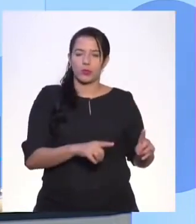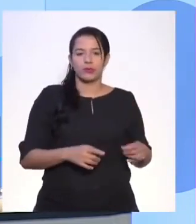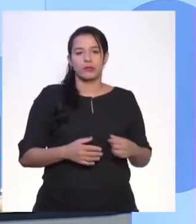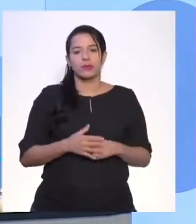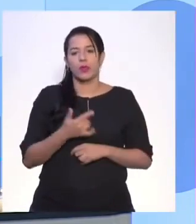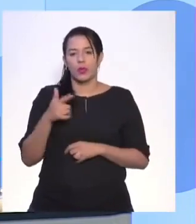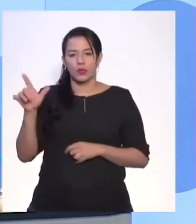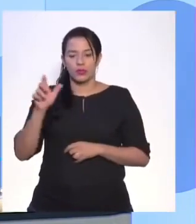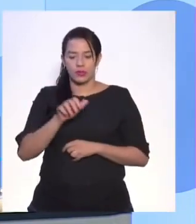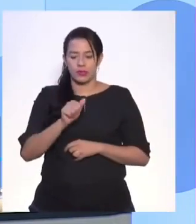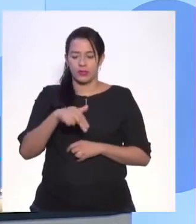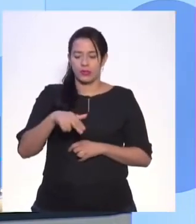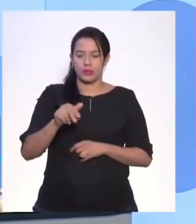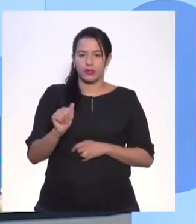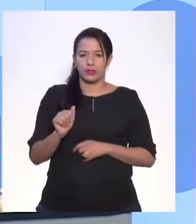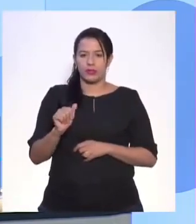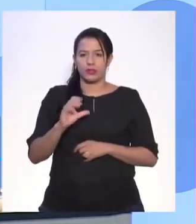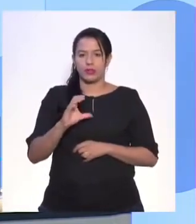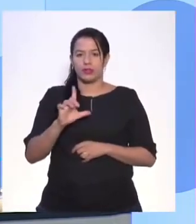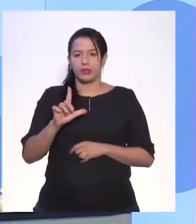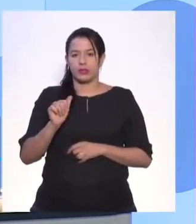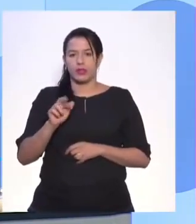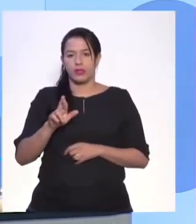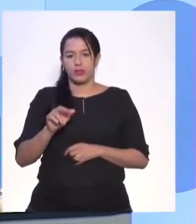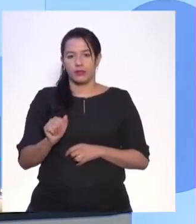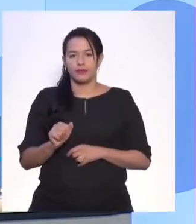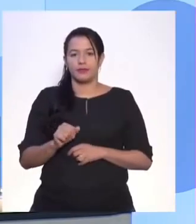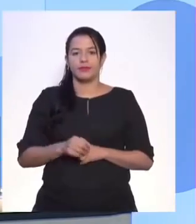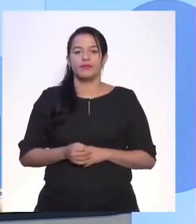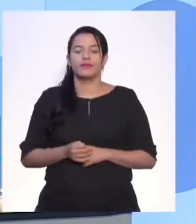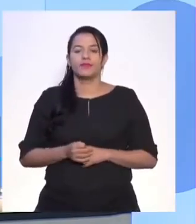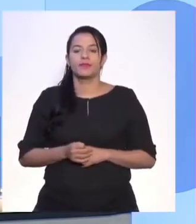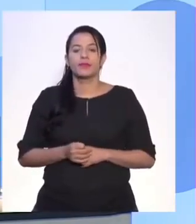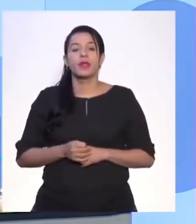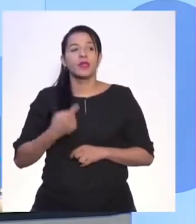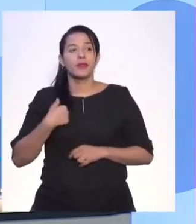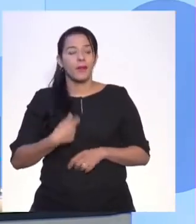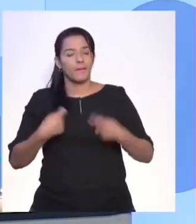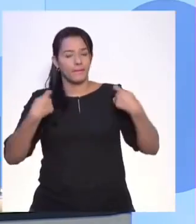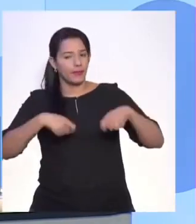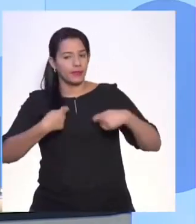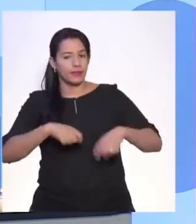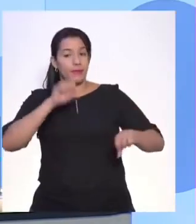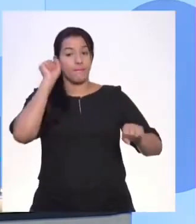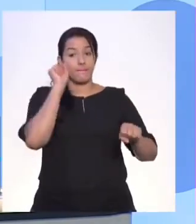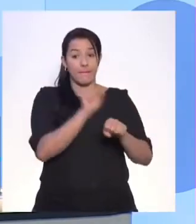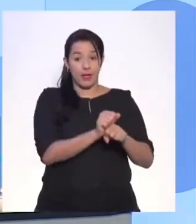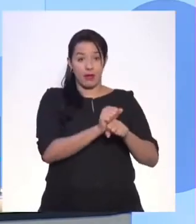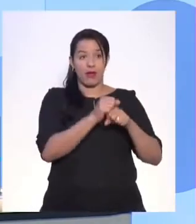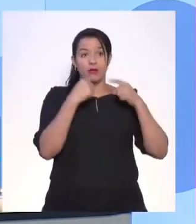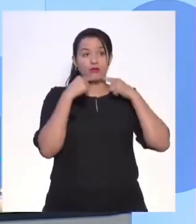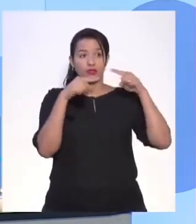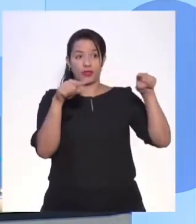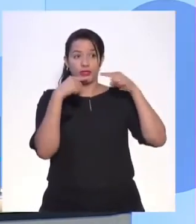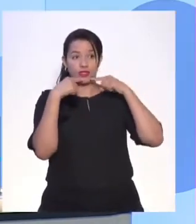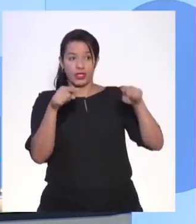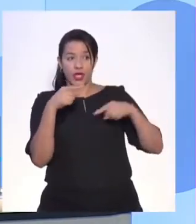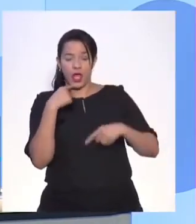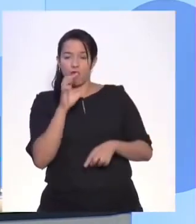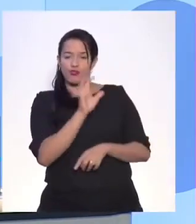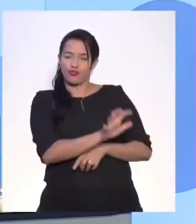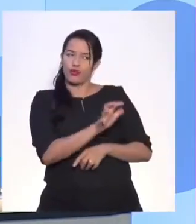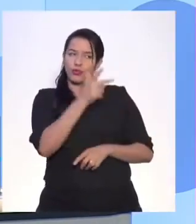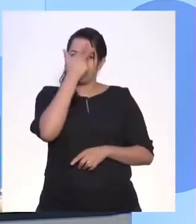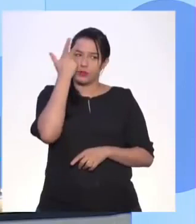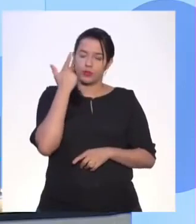Ana Clara, aí já é de como combater, tá? Tá. Parando de criticar as formas como os outros falam,